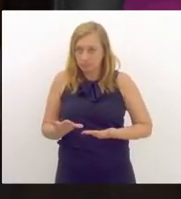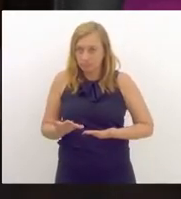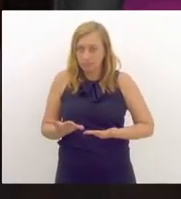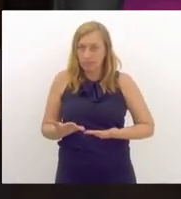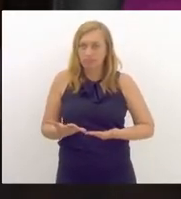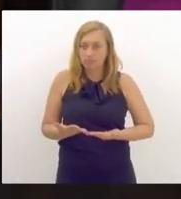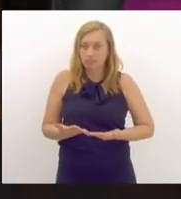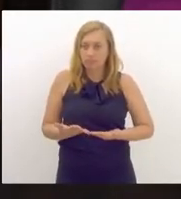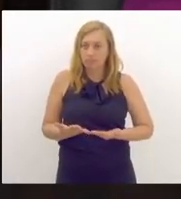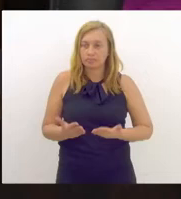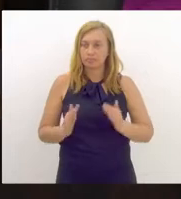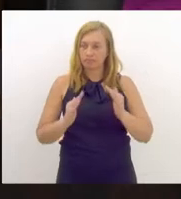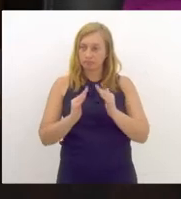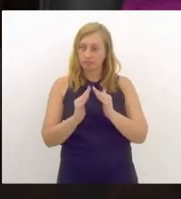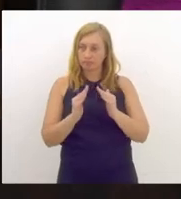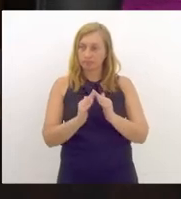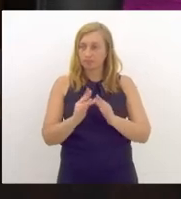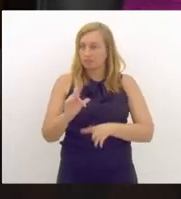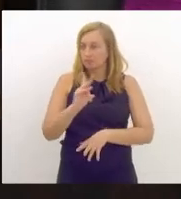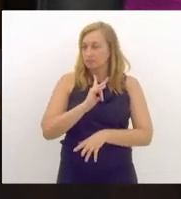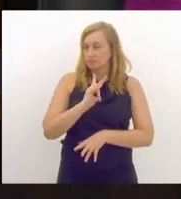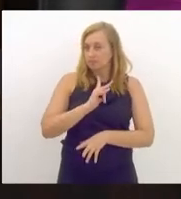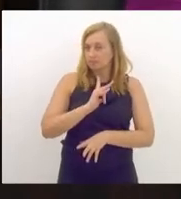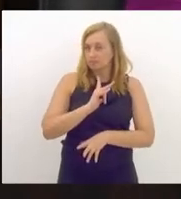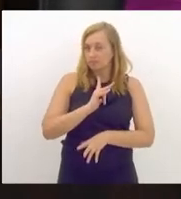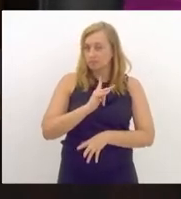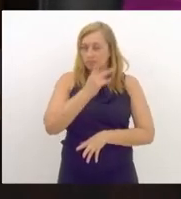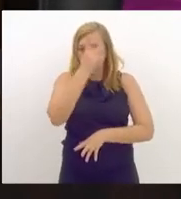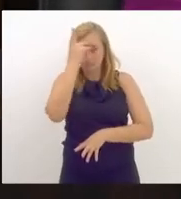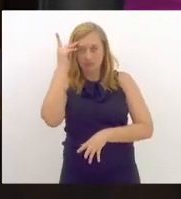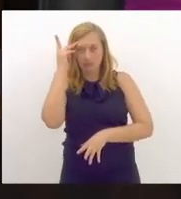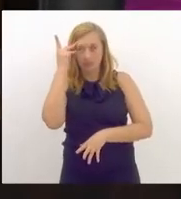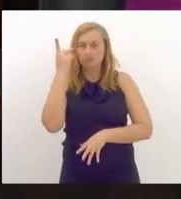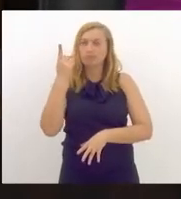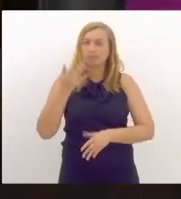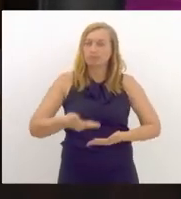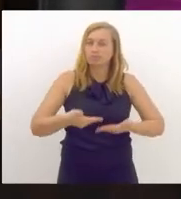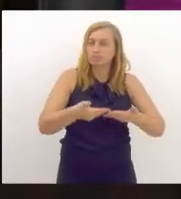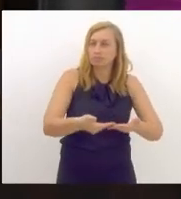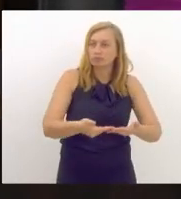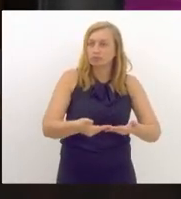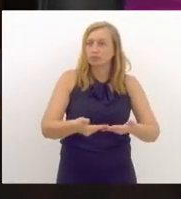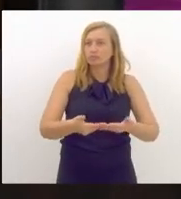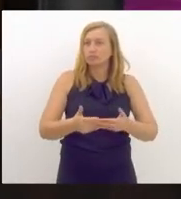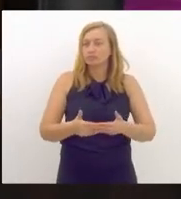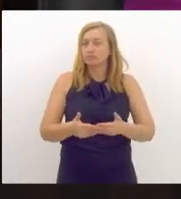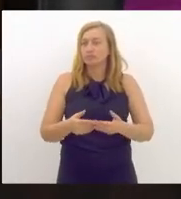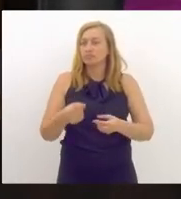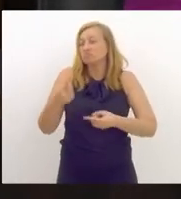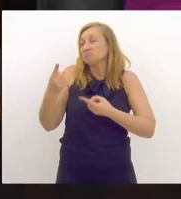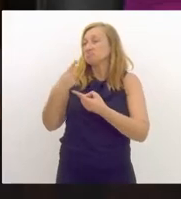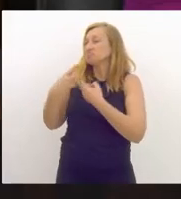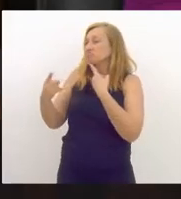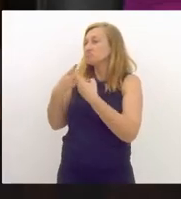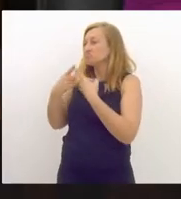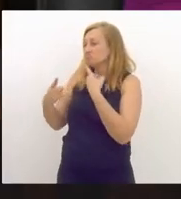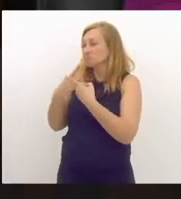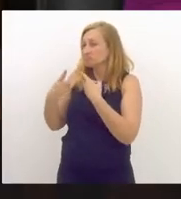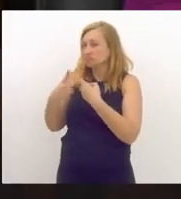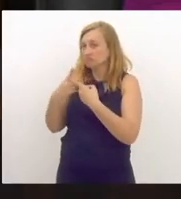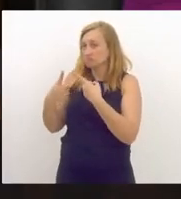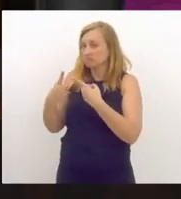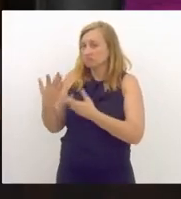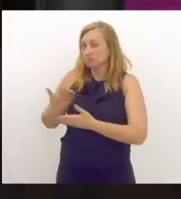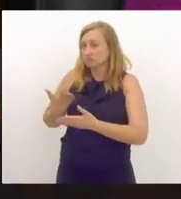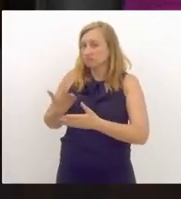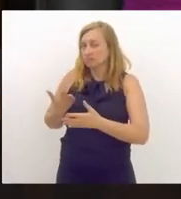ela não tem diálogo com colegas de trabalho como nas empresas em escritórios isso faz muita falta